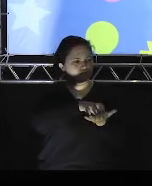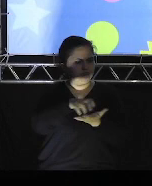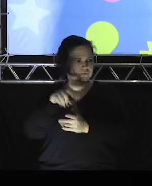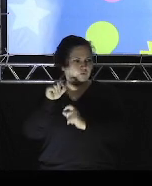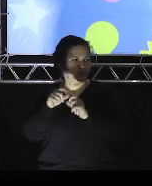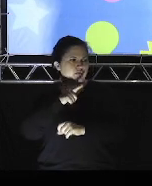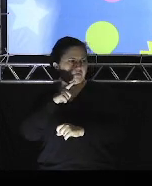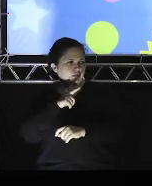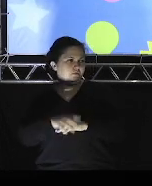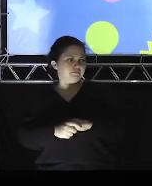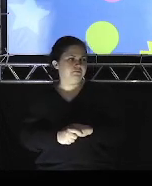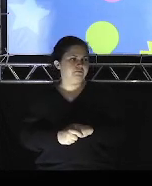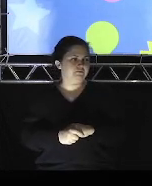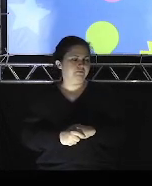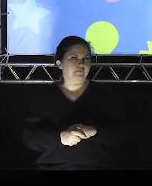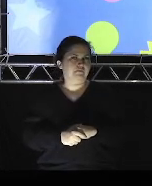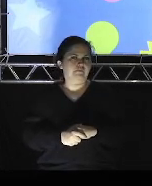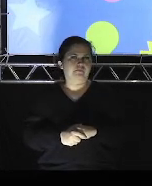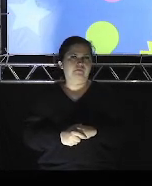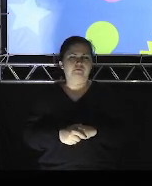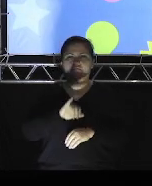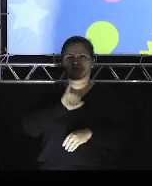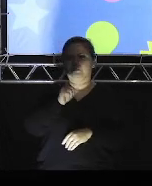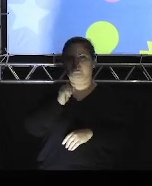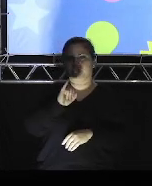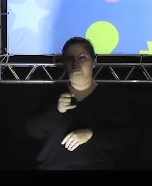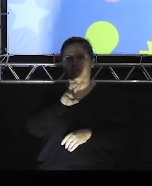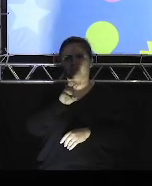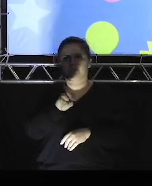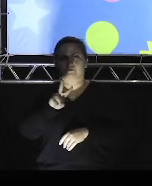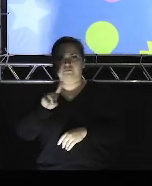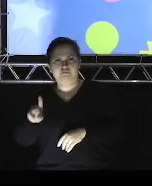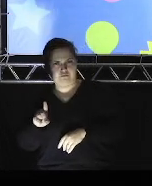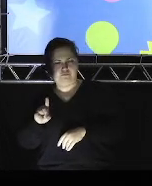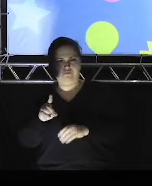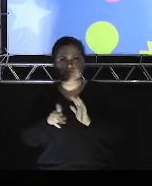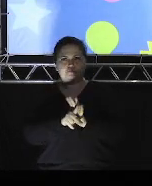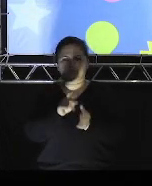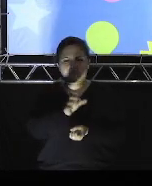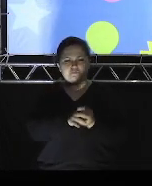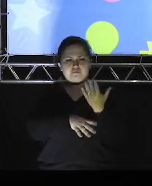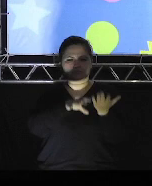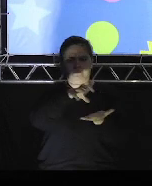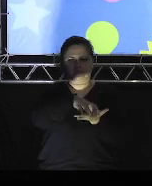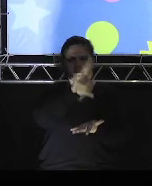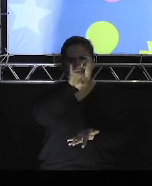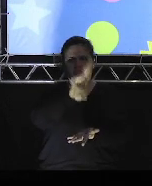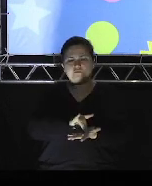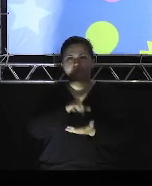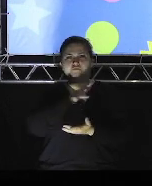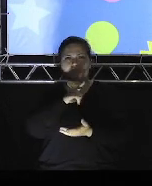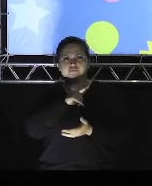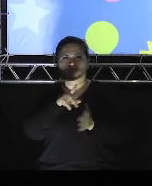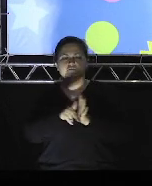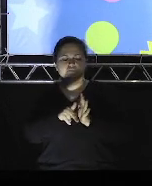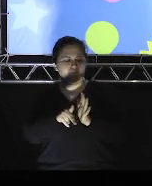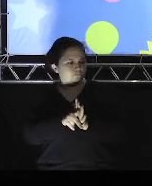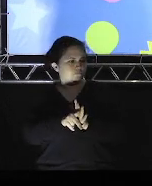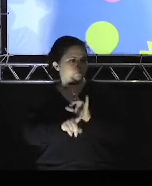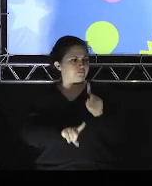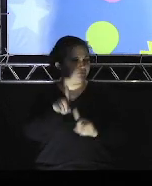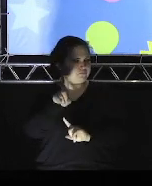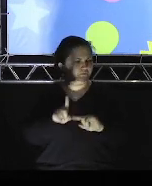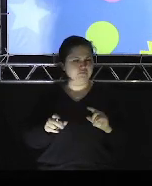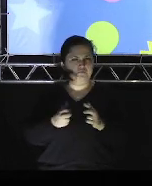PicPay. Em janeiro de 2021, a área foi criada oficialmente, então tinha agilistas ali em